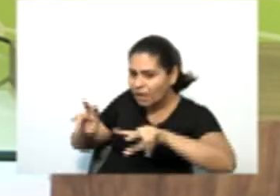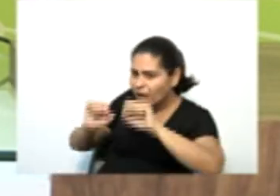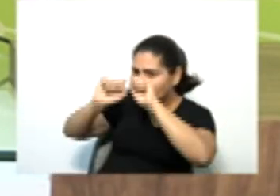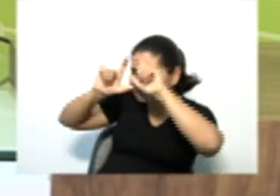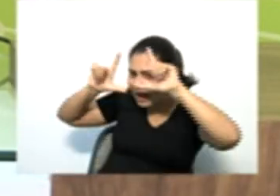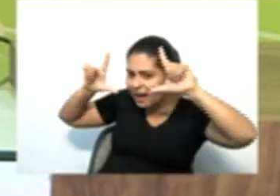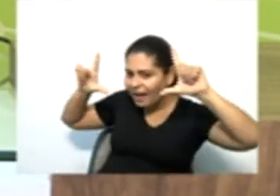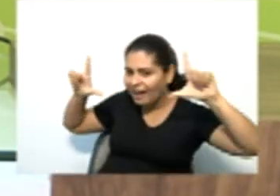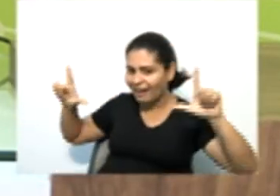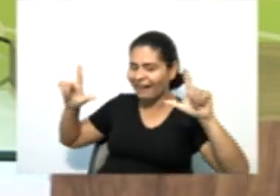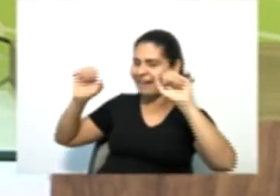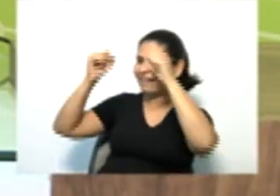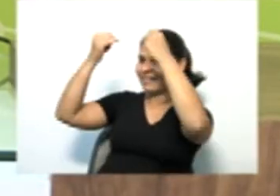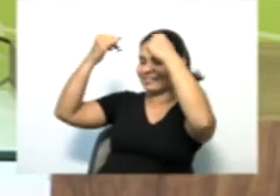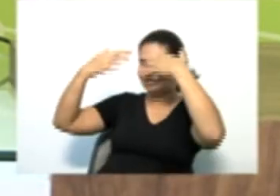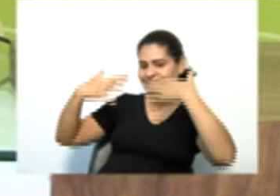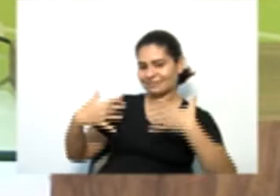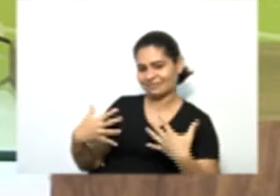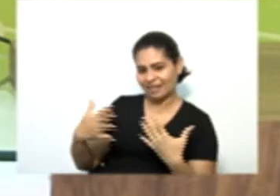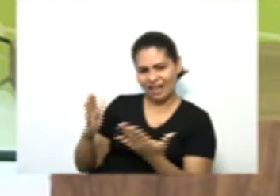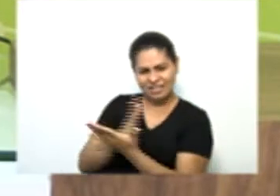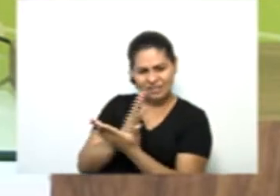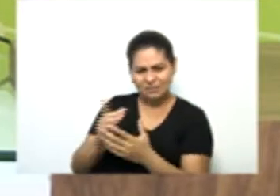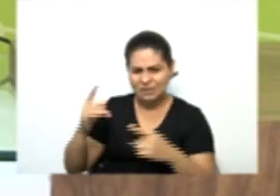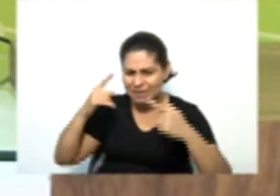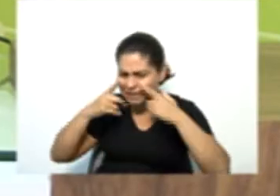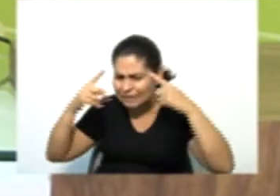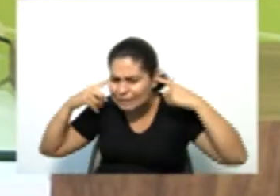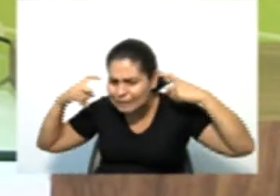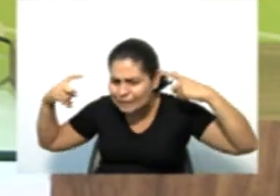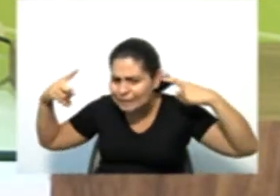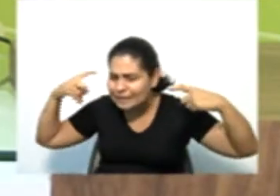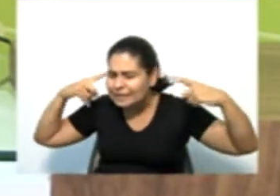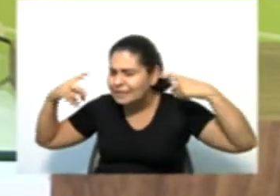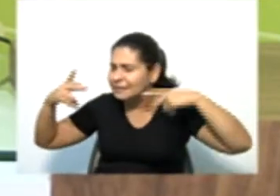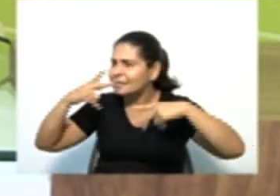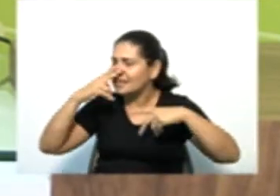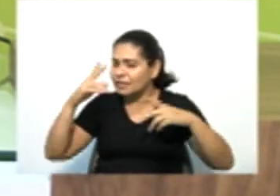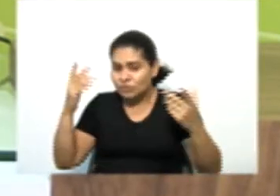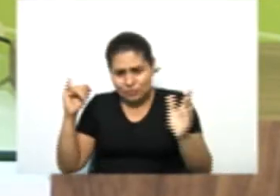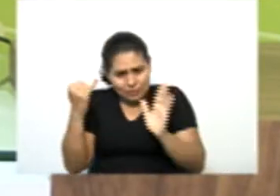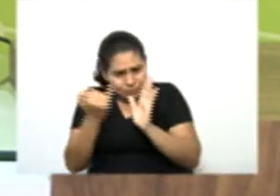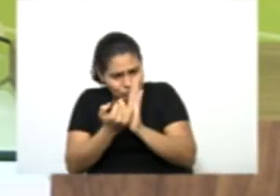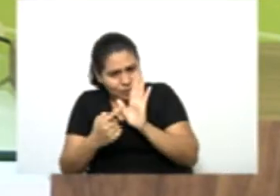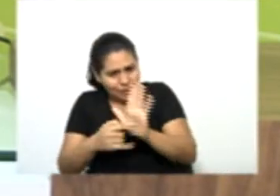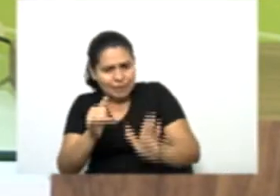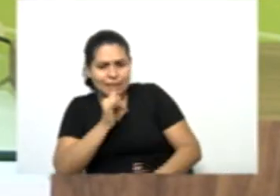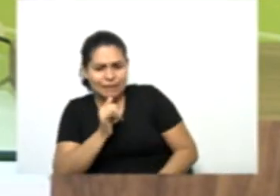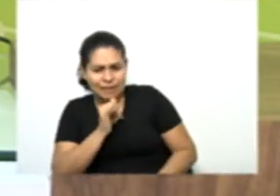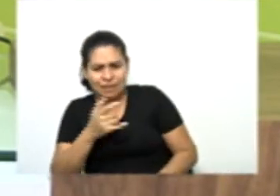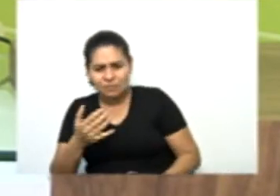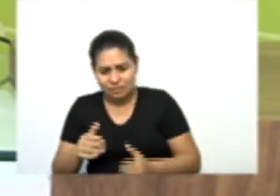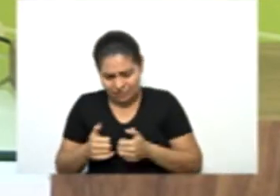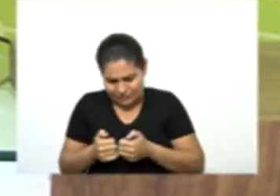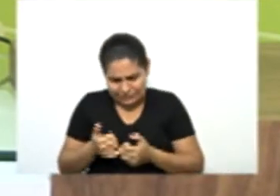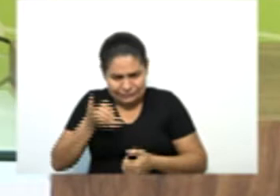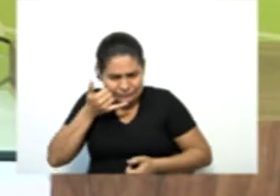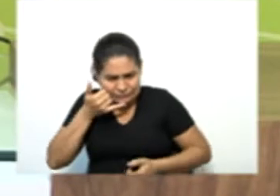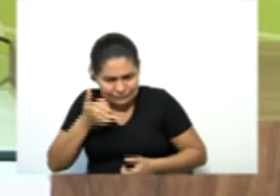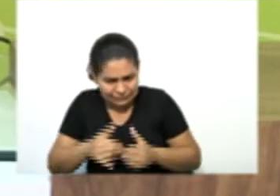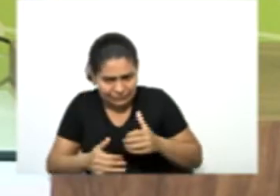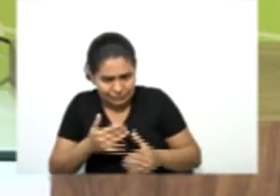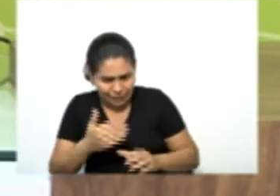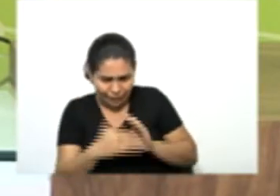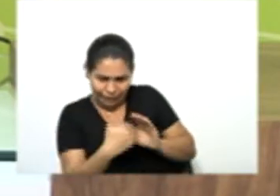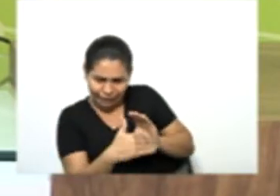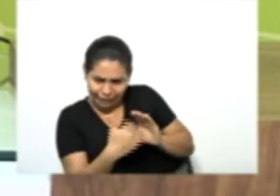porque senão a gente na comunicação pode estar tendo aquele ruído. Isso tudo que eu demonstrei para vocês, a falta de interesse, o celular, né?